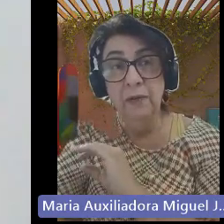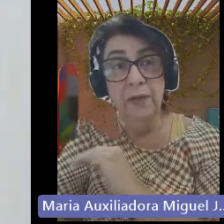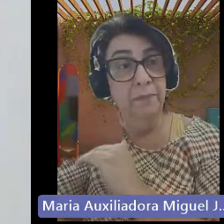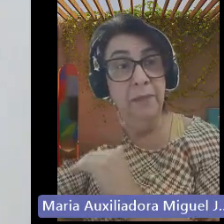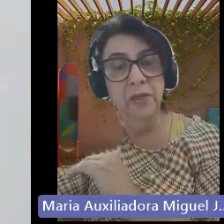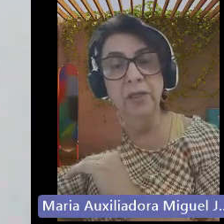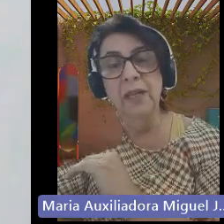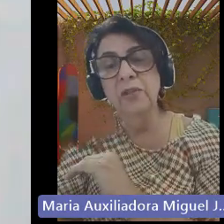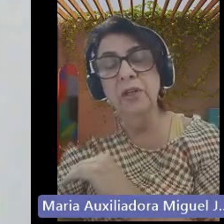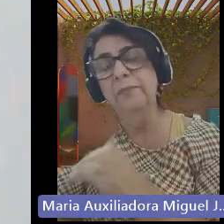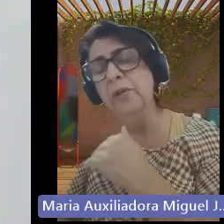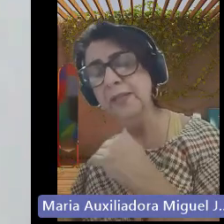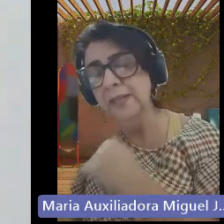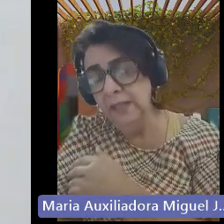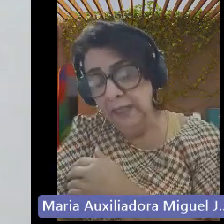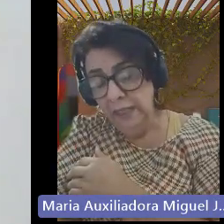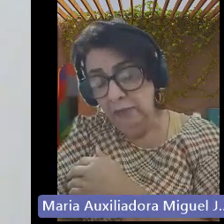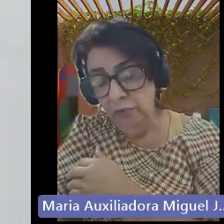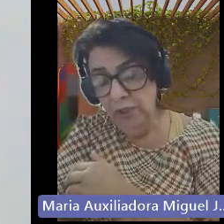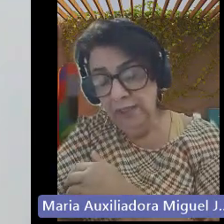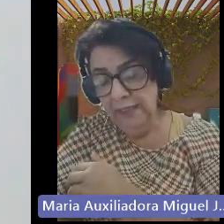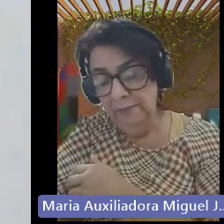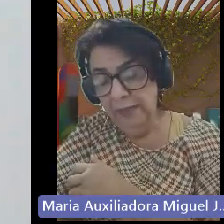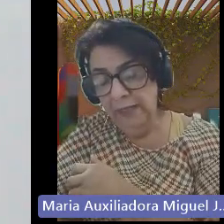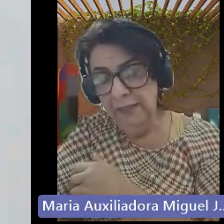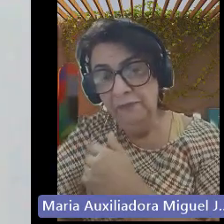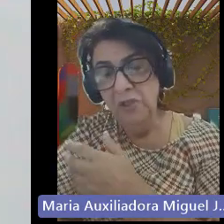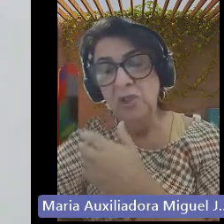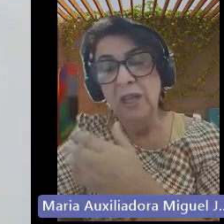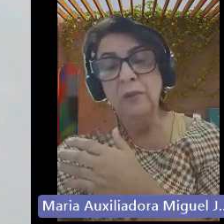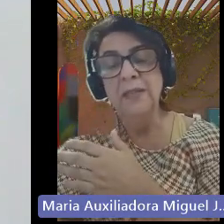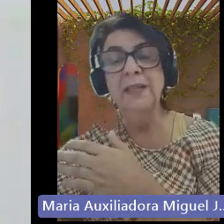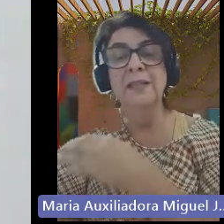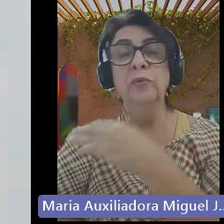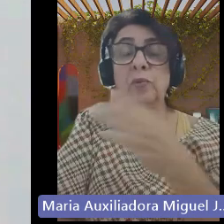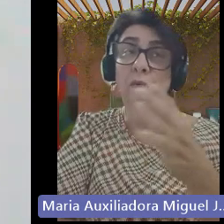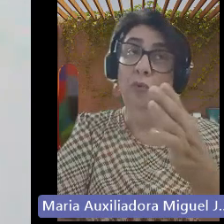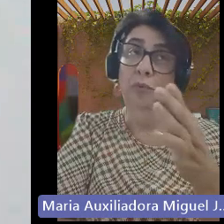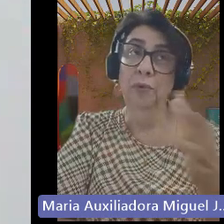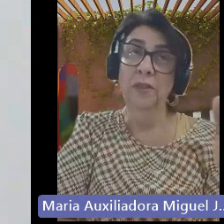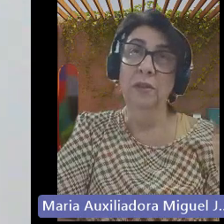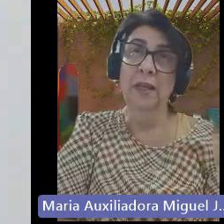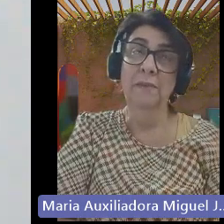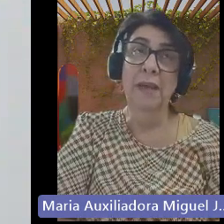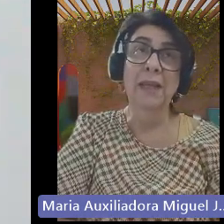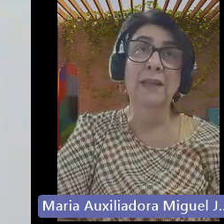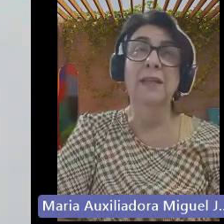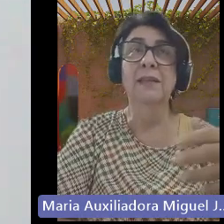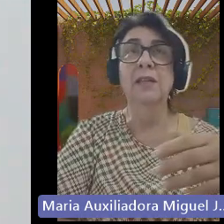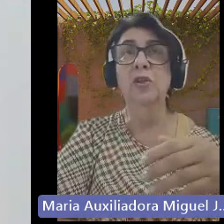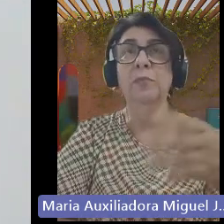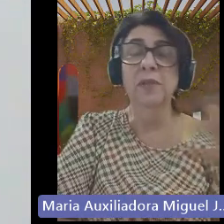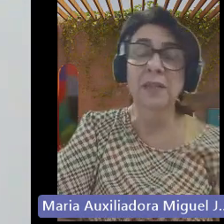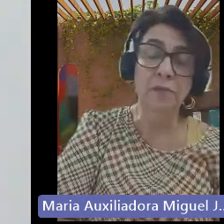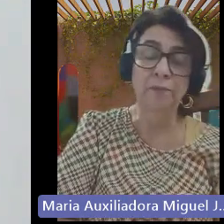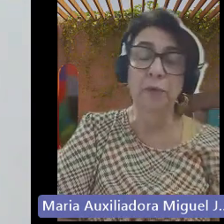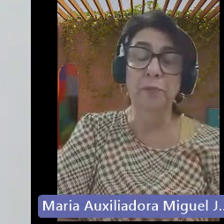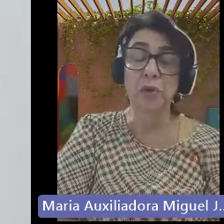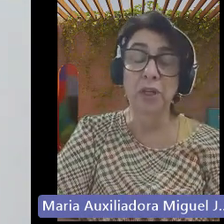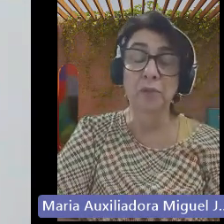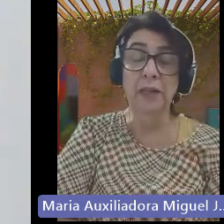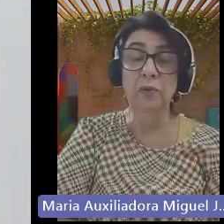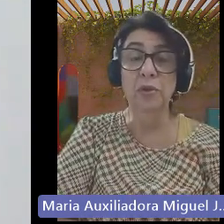é legal, ela é pertinente, ela pode ser utilizada para fins de atualização da ementa que existe, do